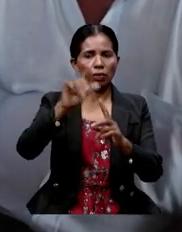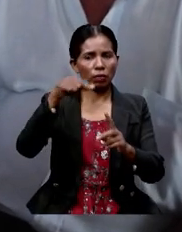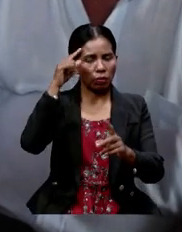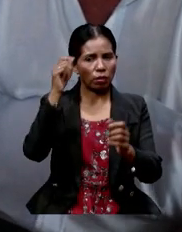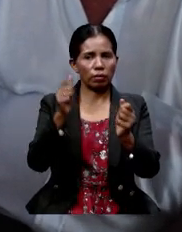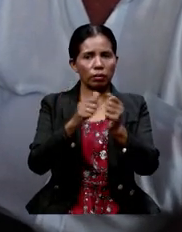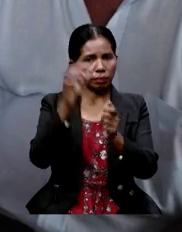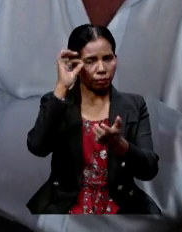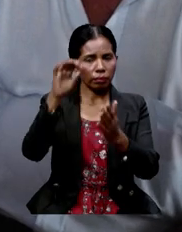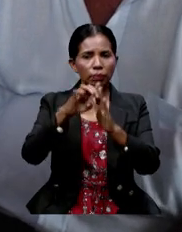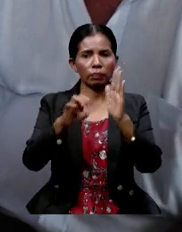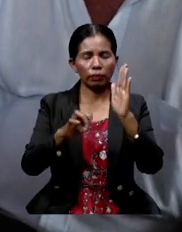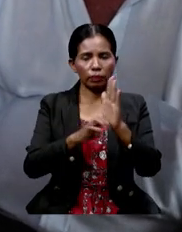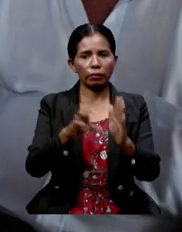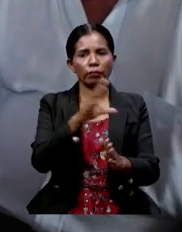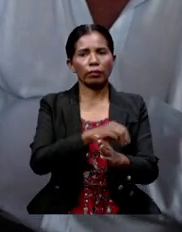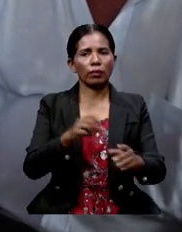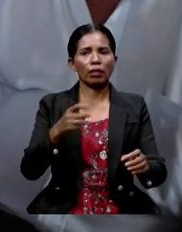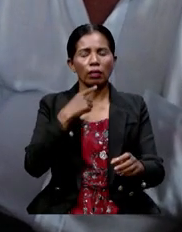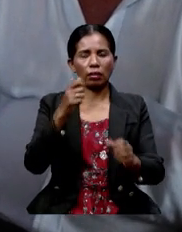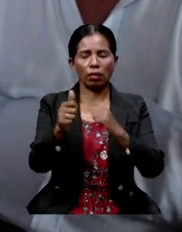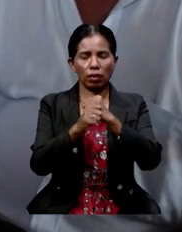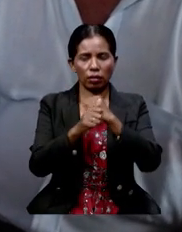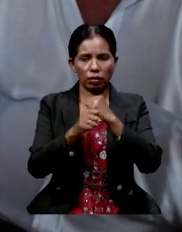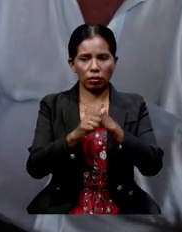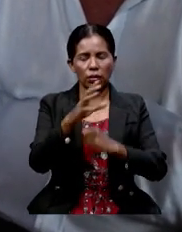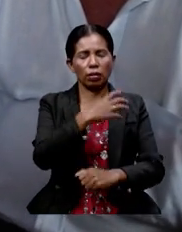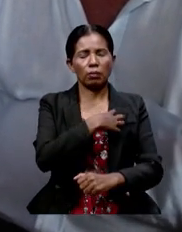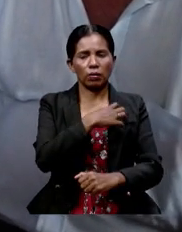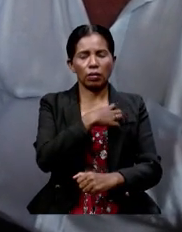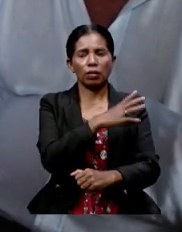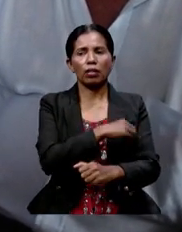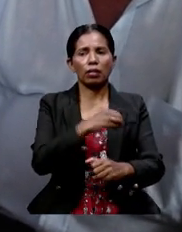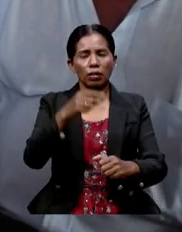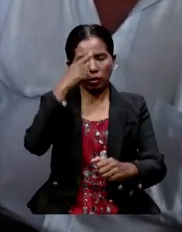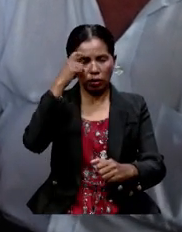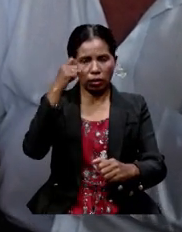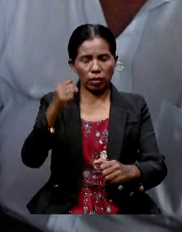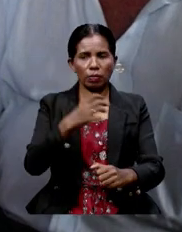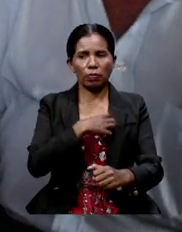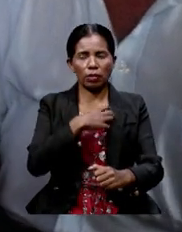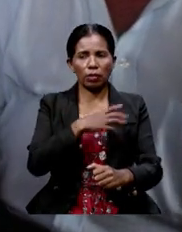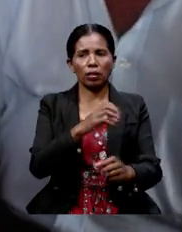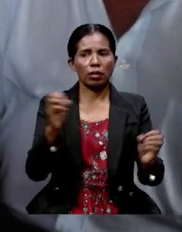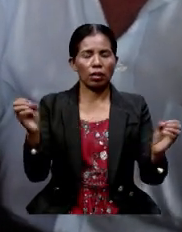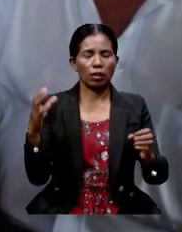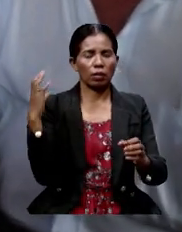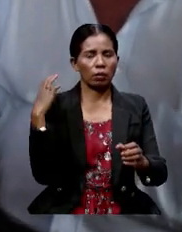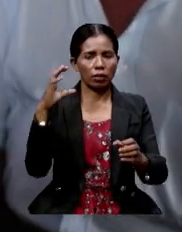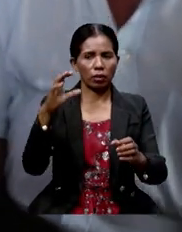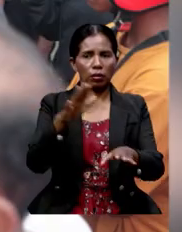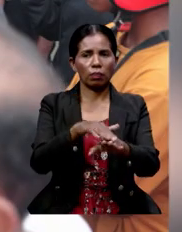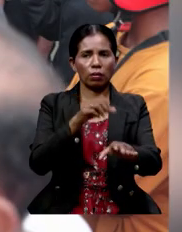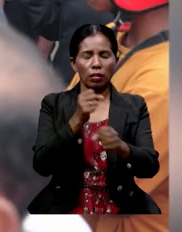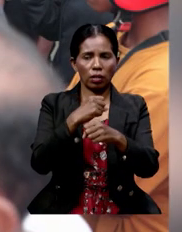muito com o secretário de Estado ter as propriedades, lamenta a ação, elemento polícia forense, né? Também elemento polícia forense que laia competência a tubolo no